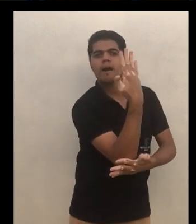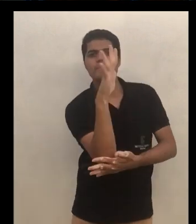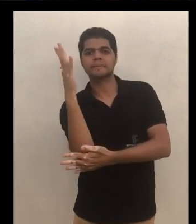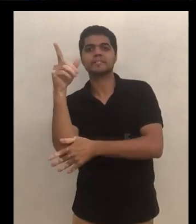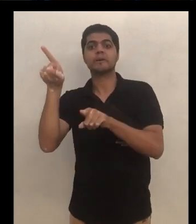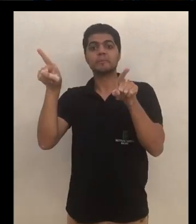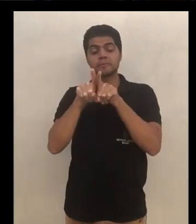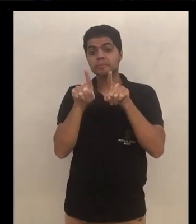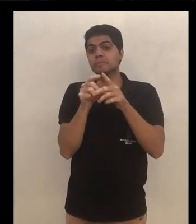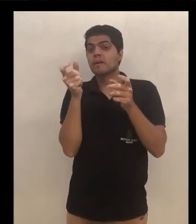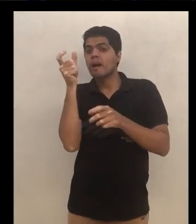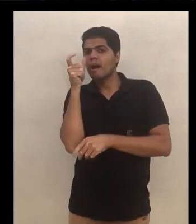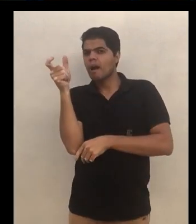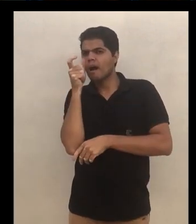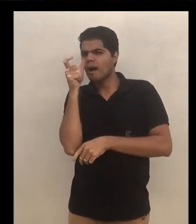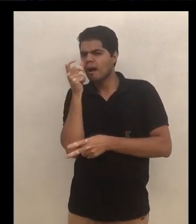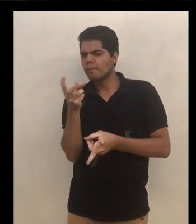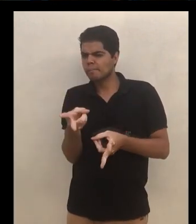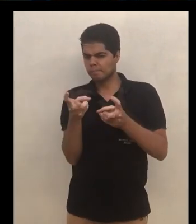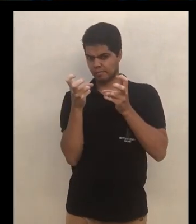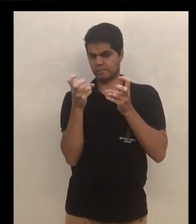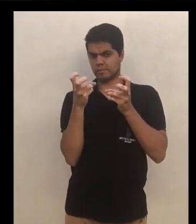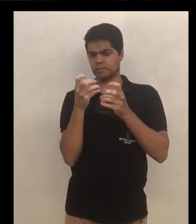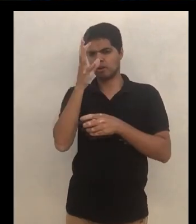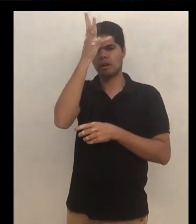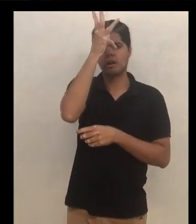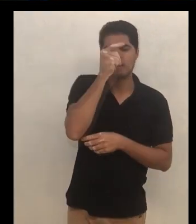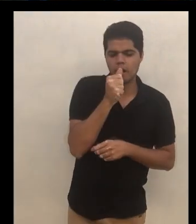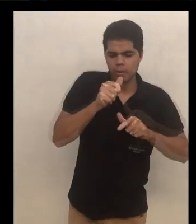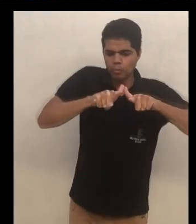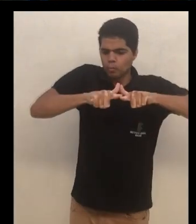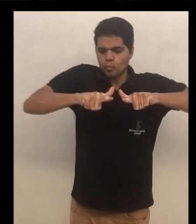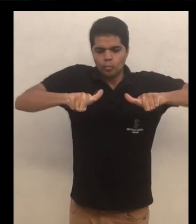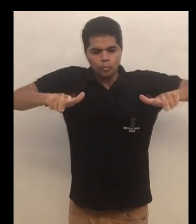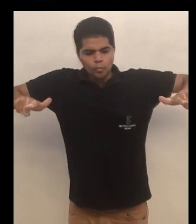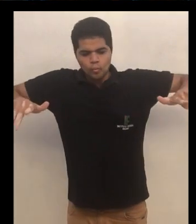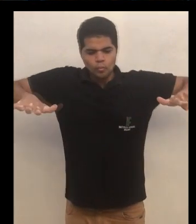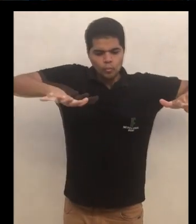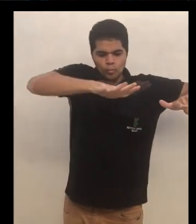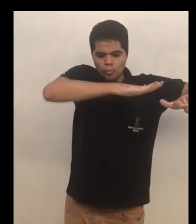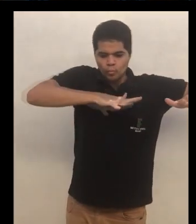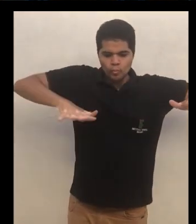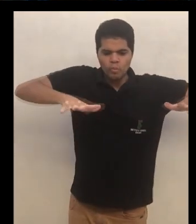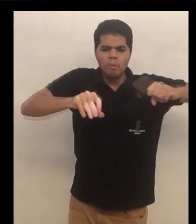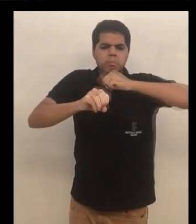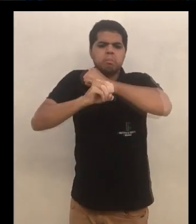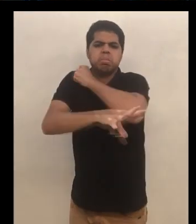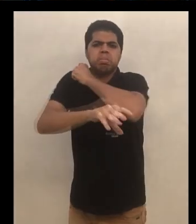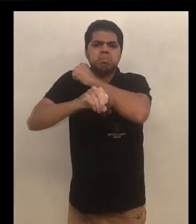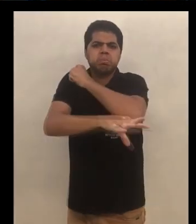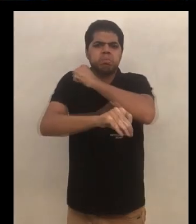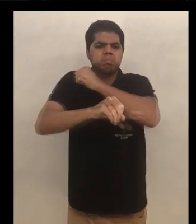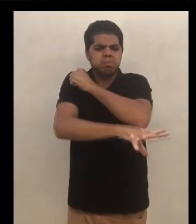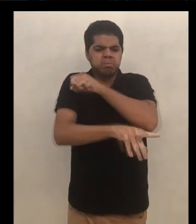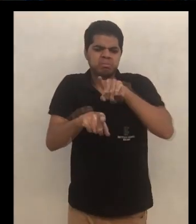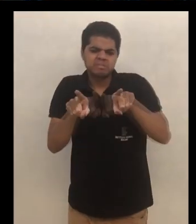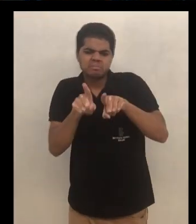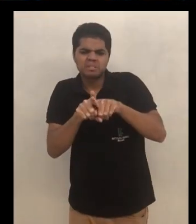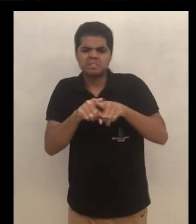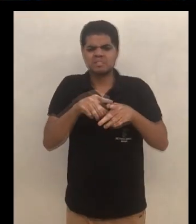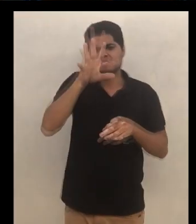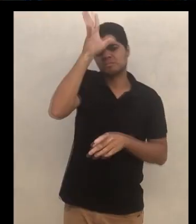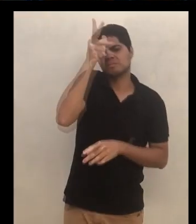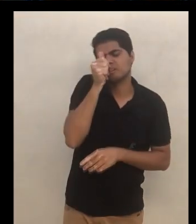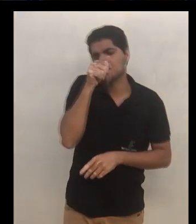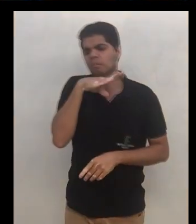É interessante que a cama de frango, as excretas, né, do animal, se o animal morreu, tudo isso você